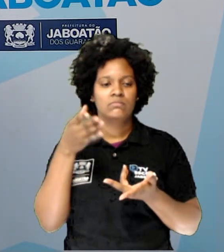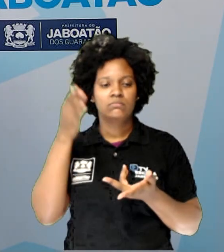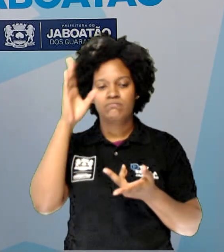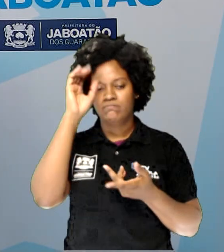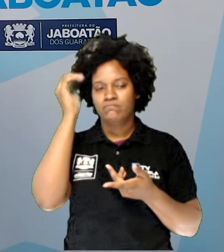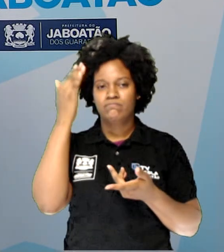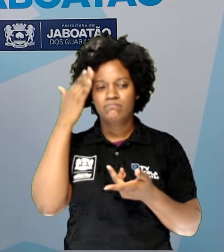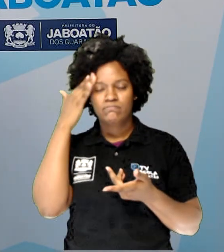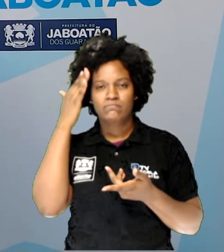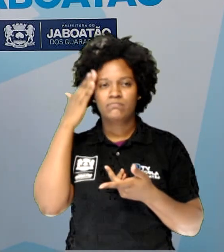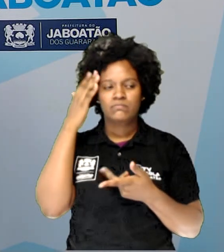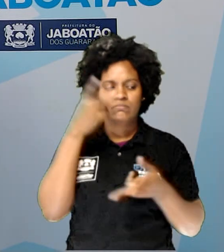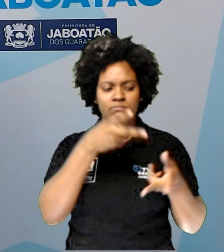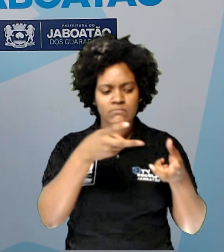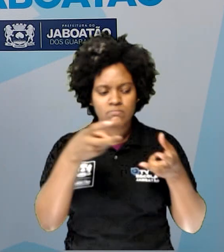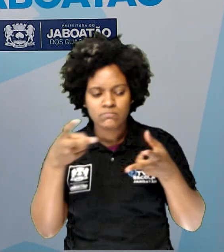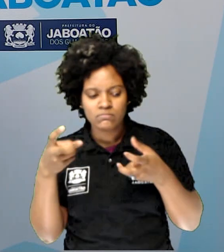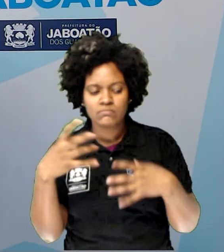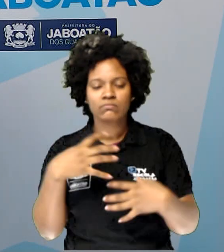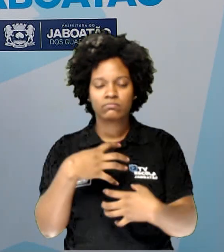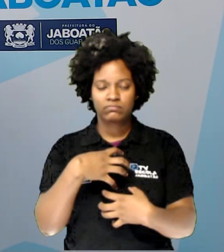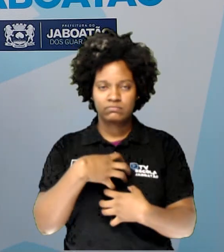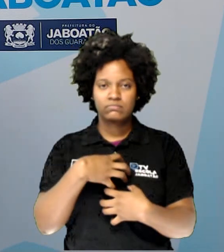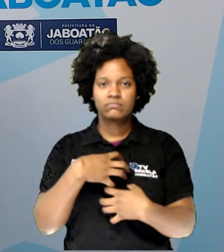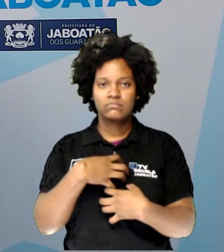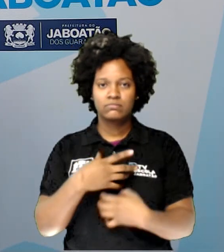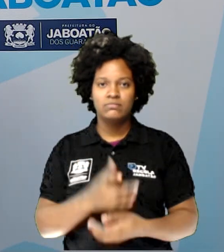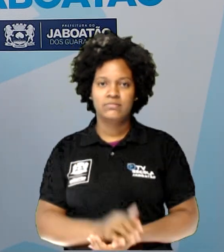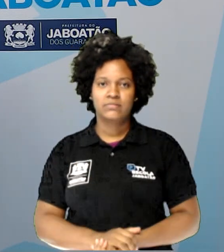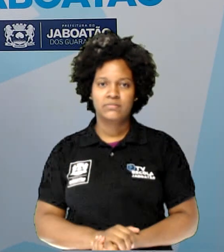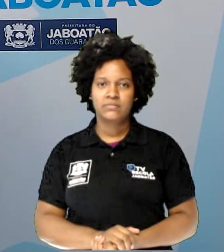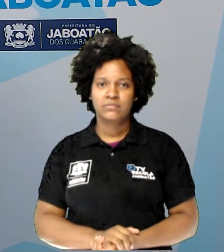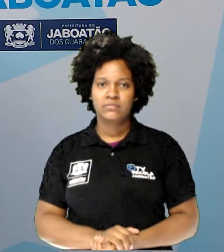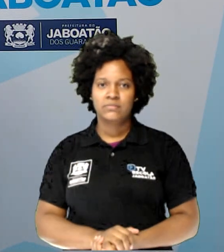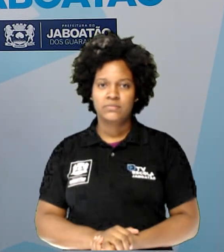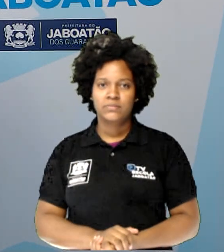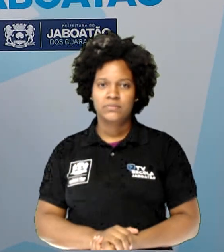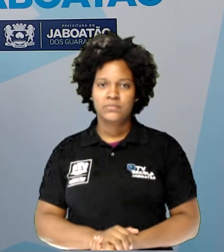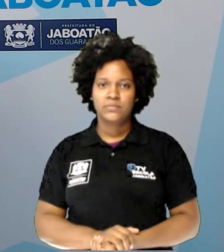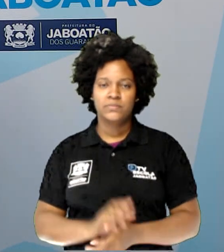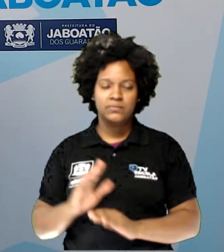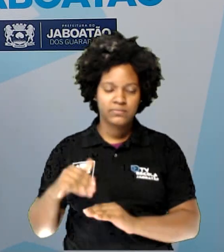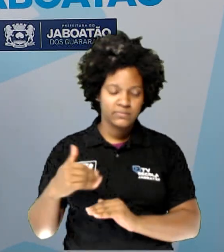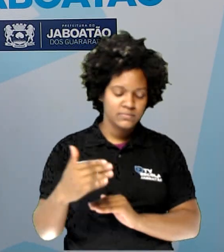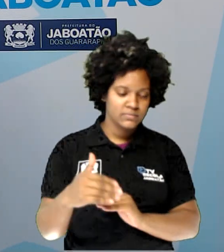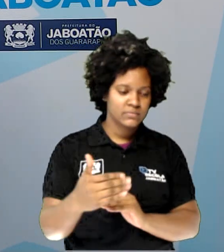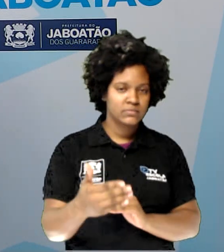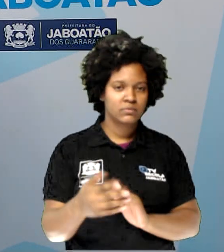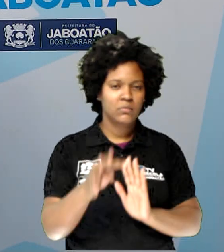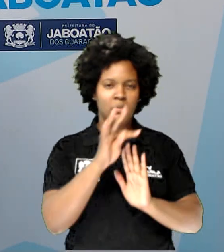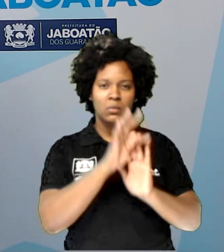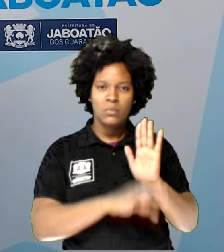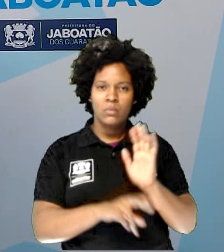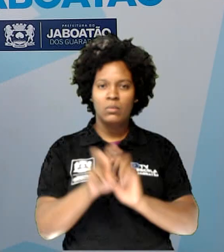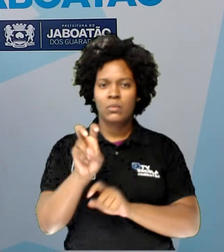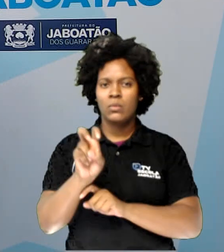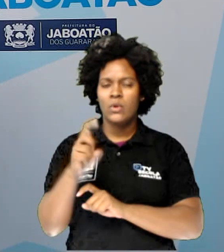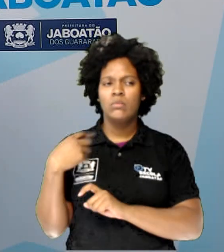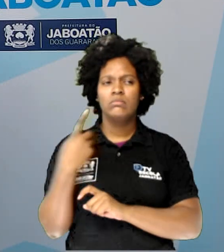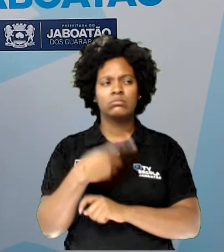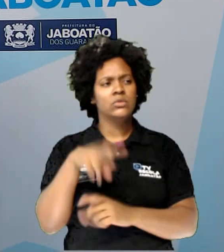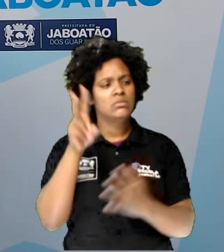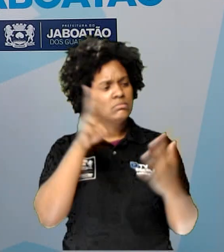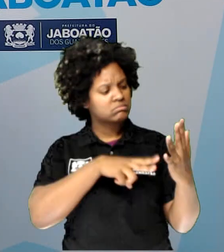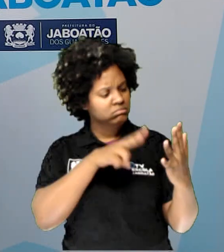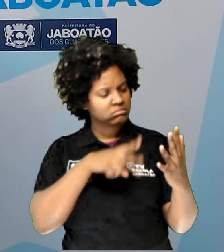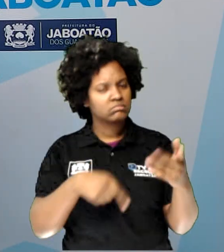e atenção com relação à semântica, né, sentido. Vamos adiante. O texto 5 nós também já lemos